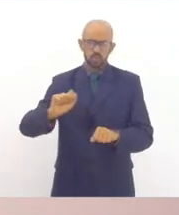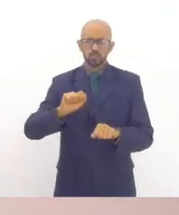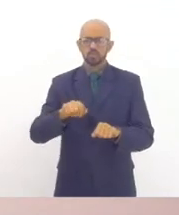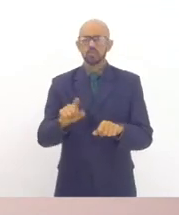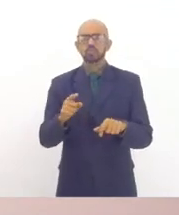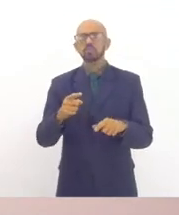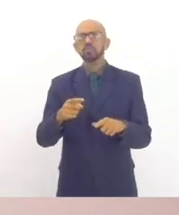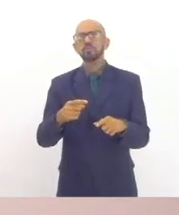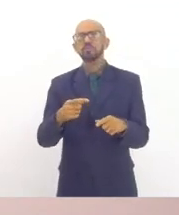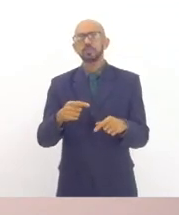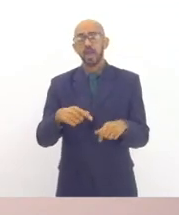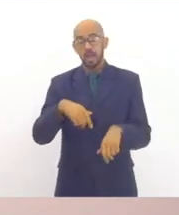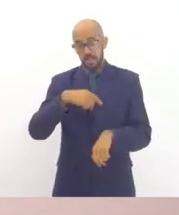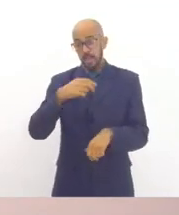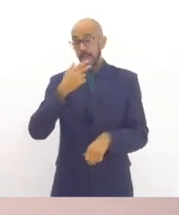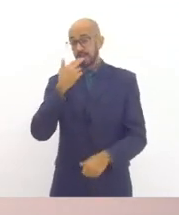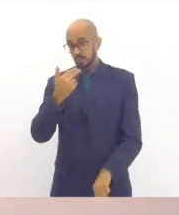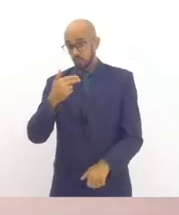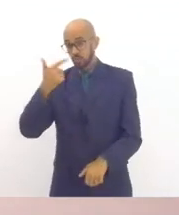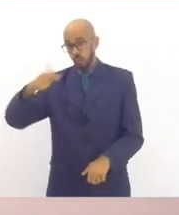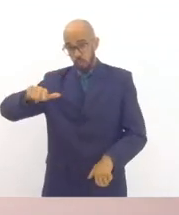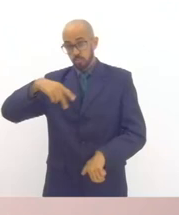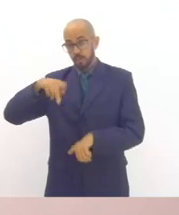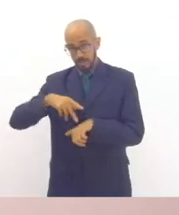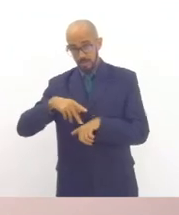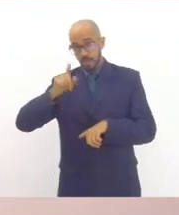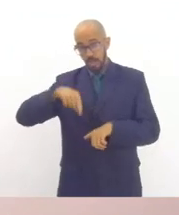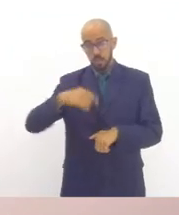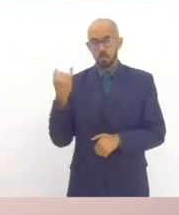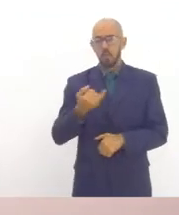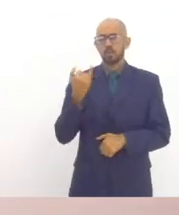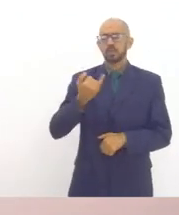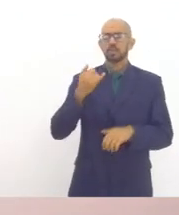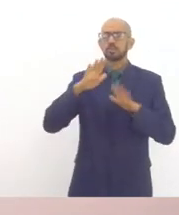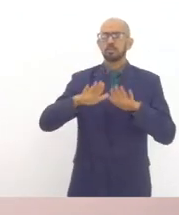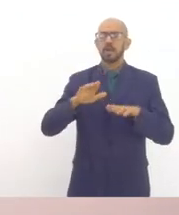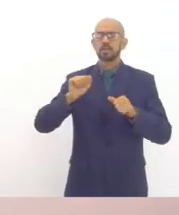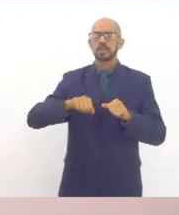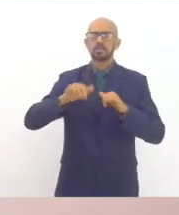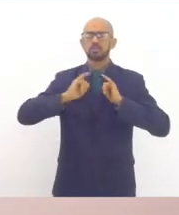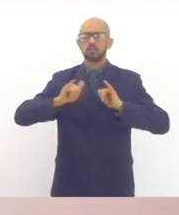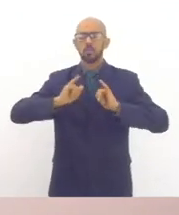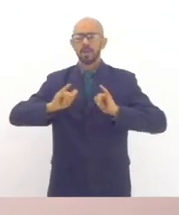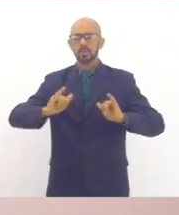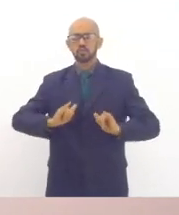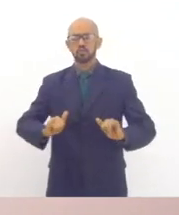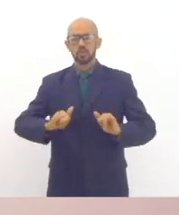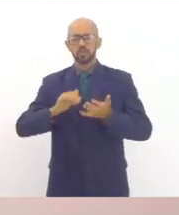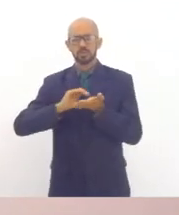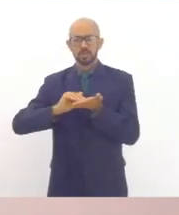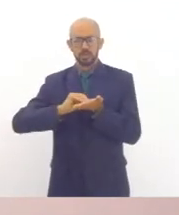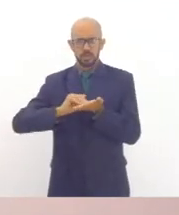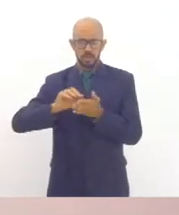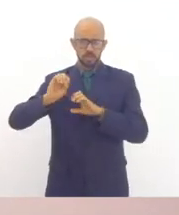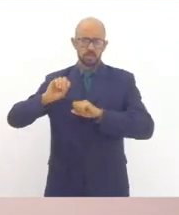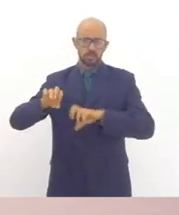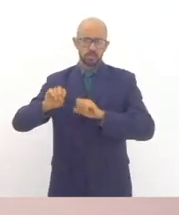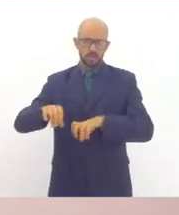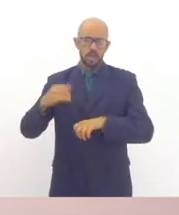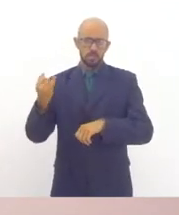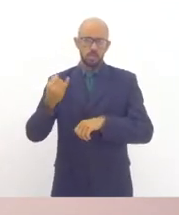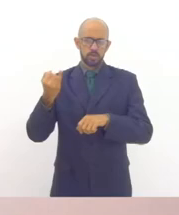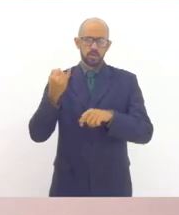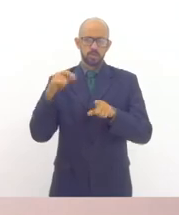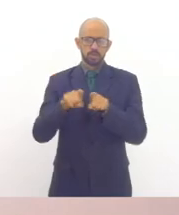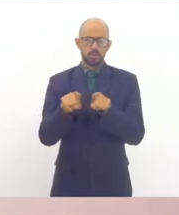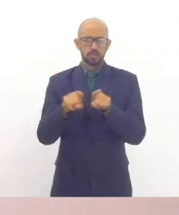bem importantes, e os dados que a SEDUC traz são importantes também para a gente pensar